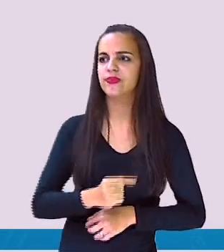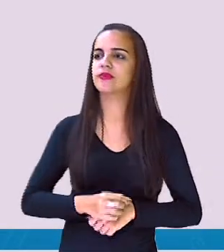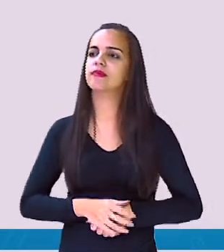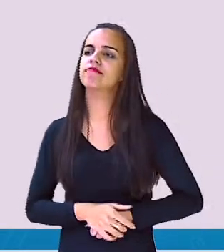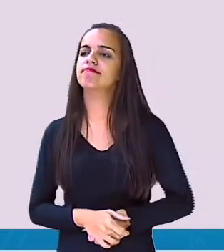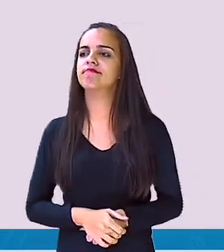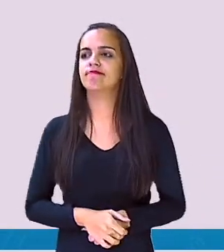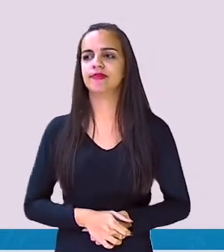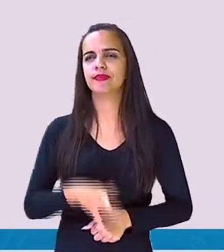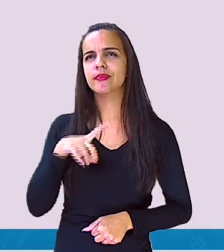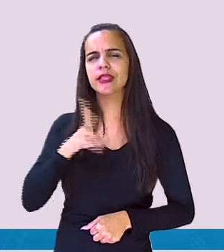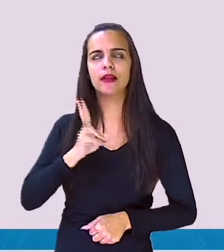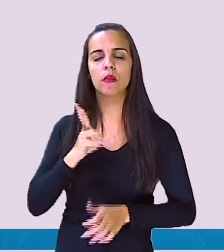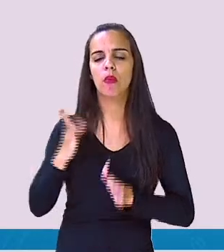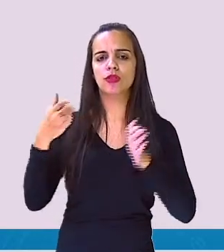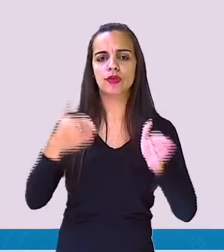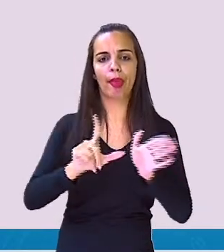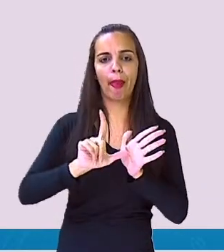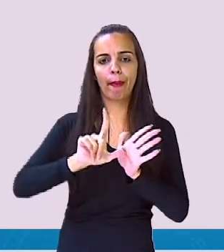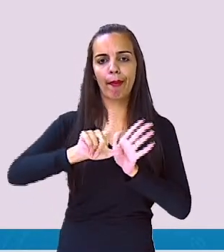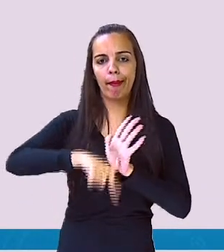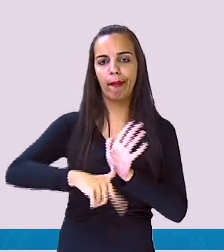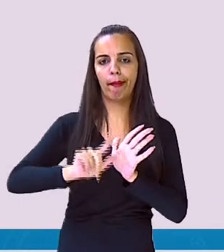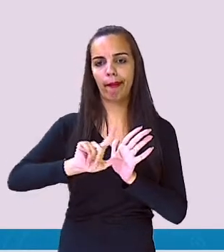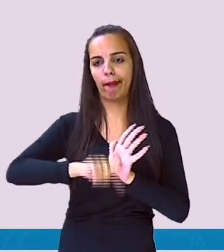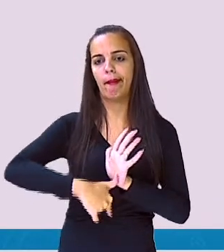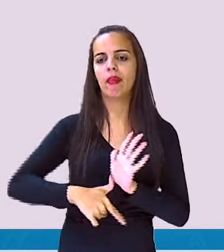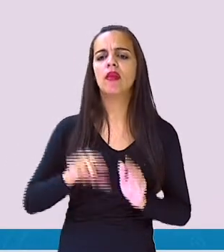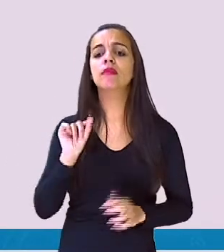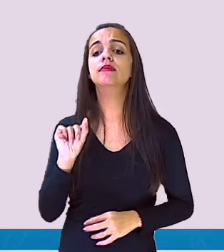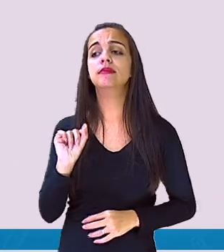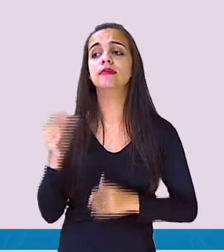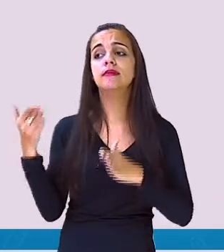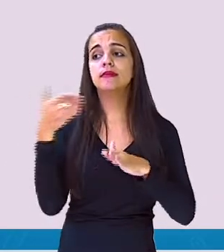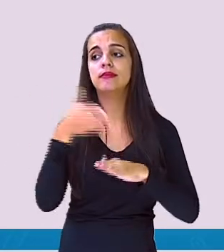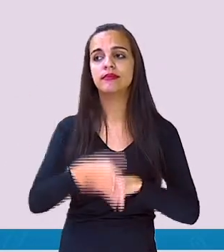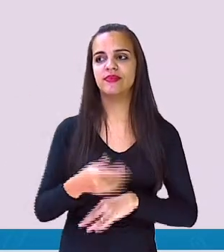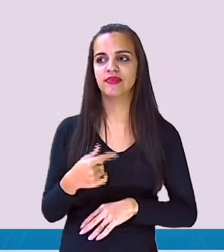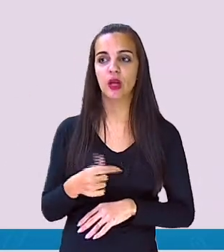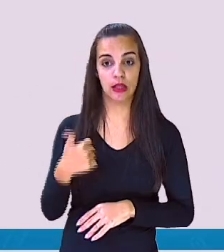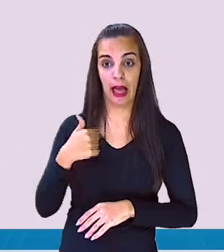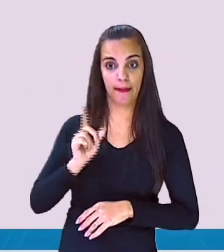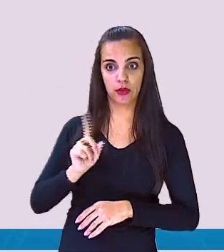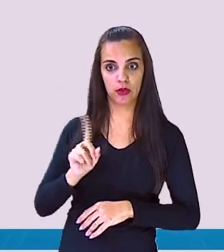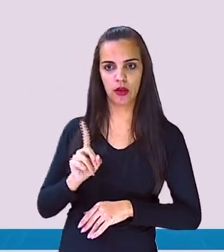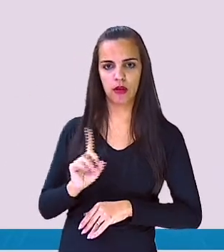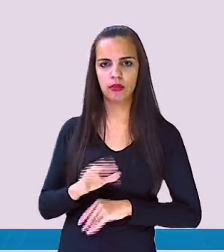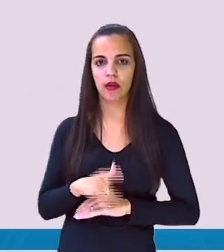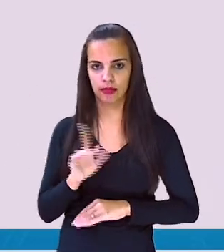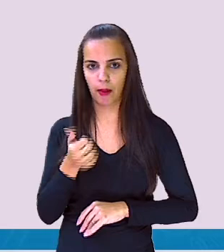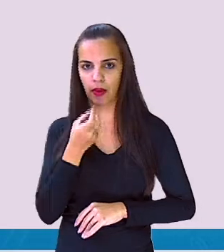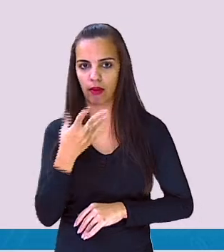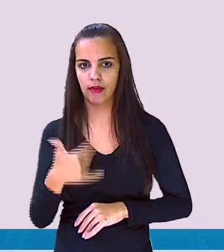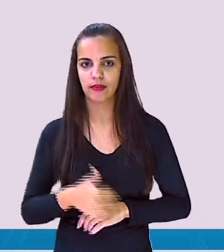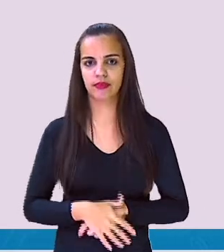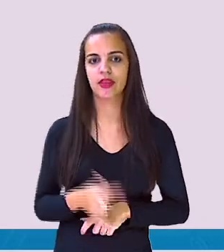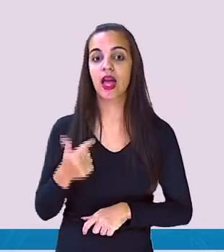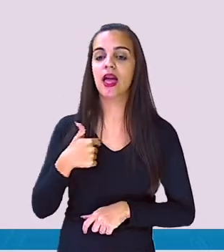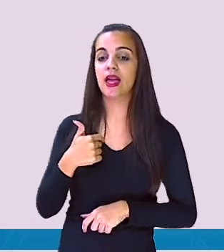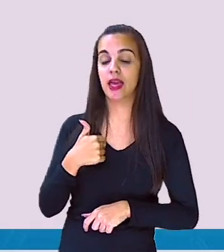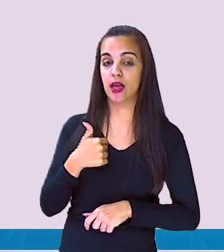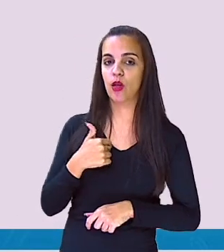Chego sempre atrasada. Quem chega sempre atrasada? Mas não sou eu não, tá, pessoal? Chego na